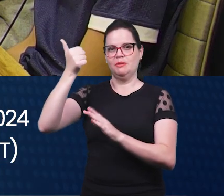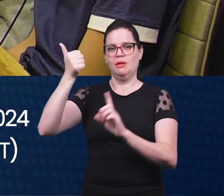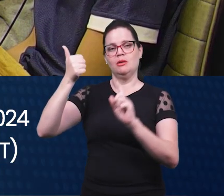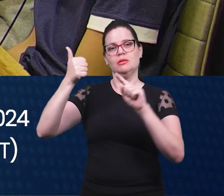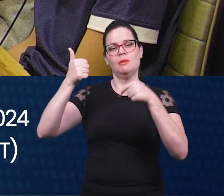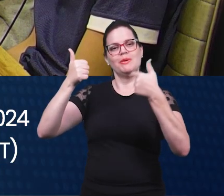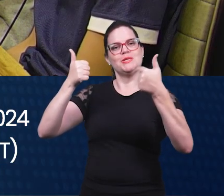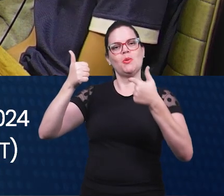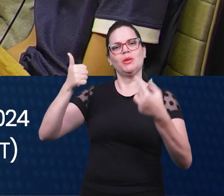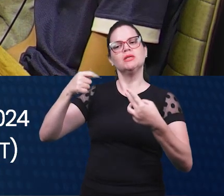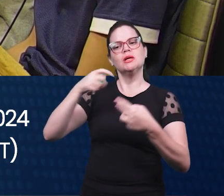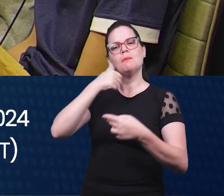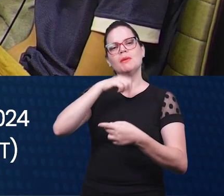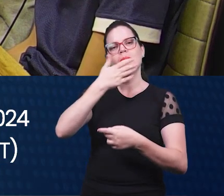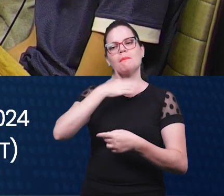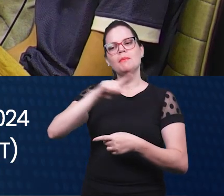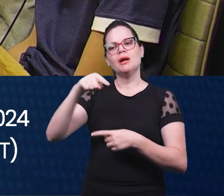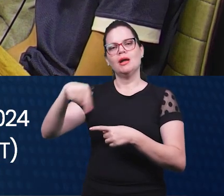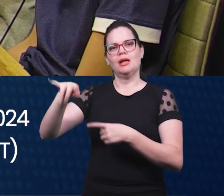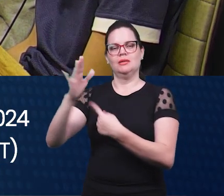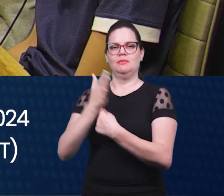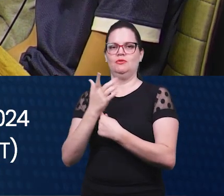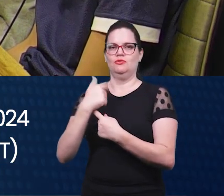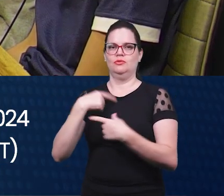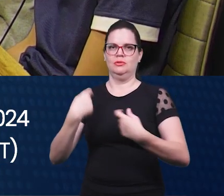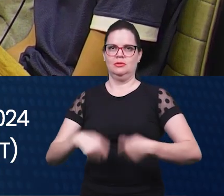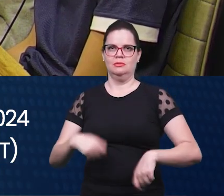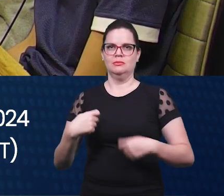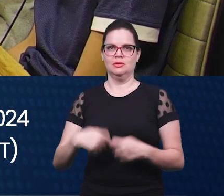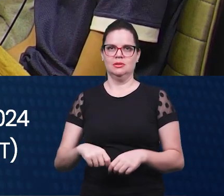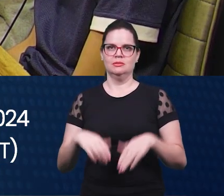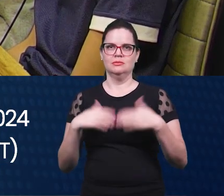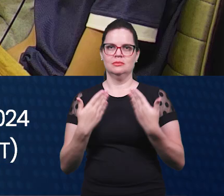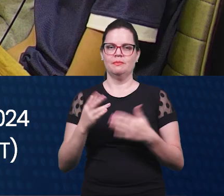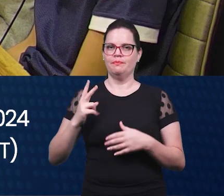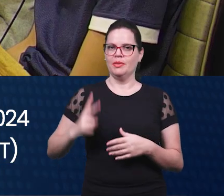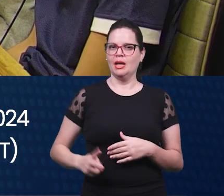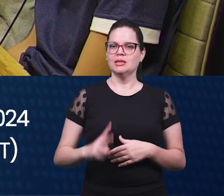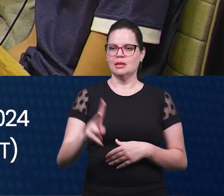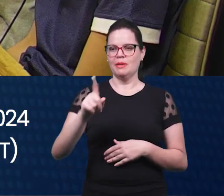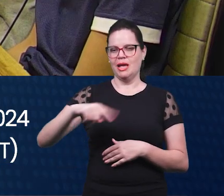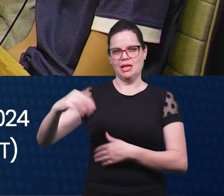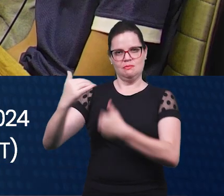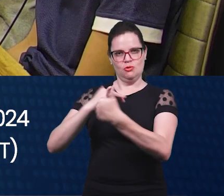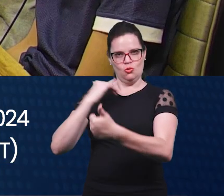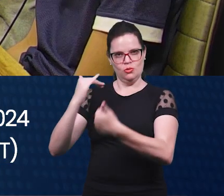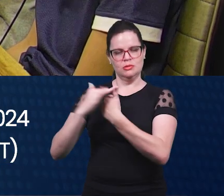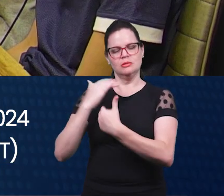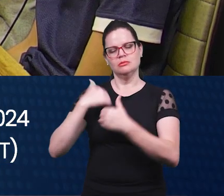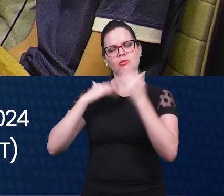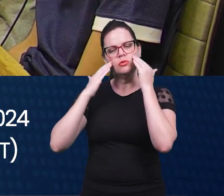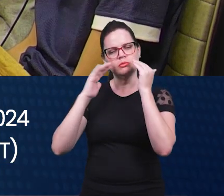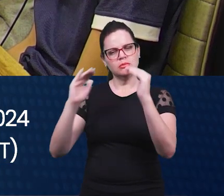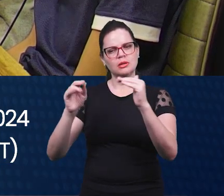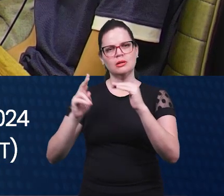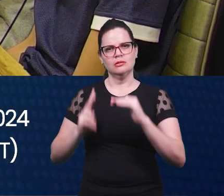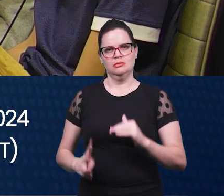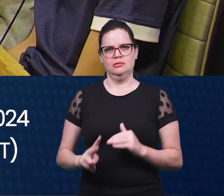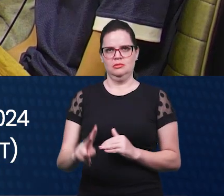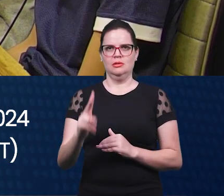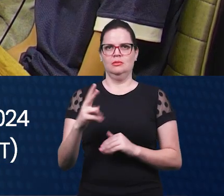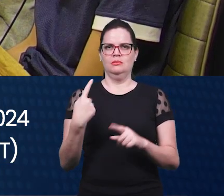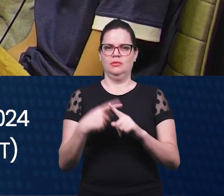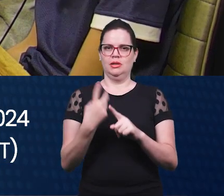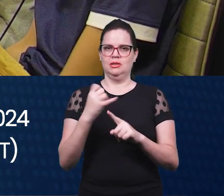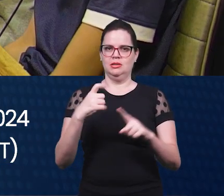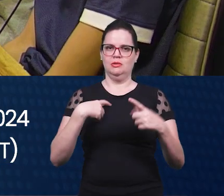Eles que, me ajudam em tudo aquilo que eu preciso. Então, eu sempre tento seguir os conselhos que eles me dão quando eu preciso